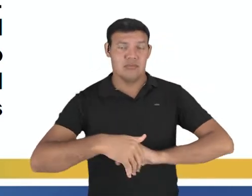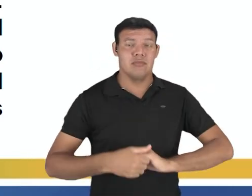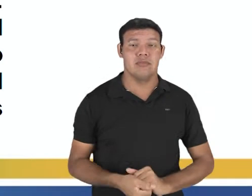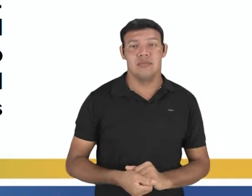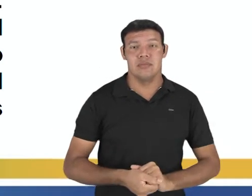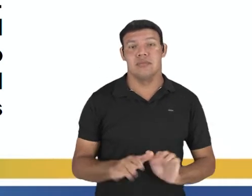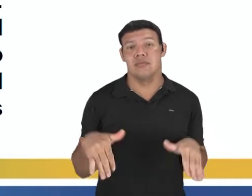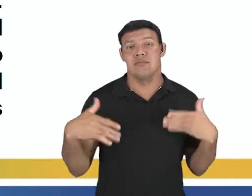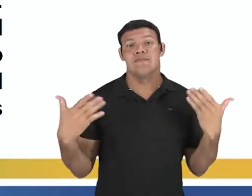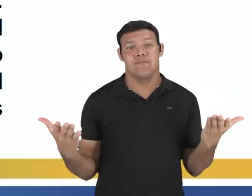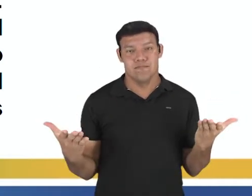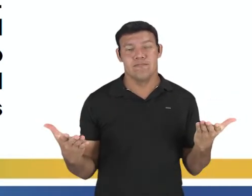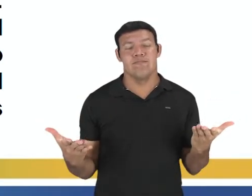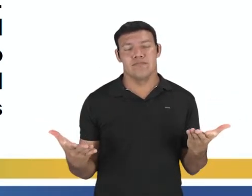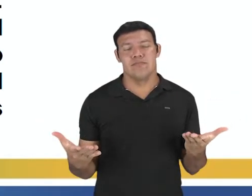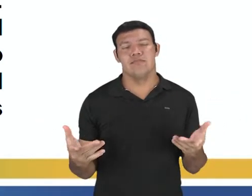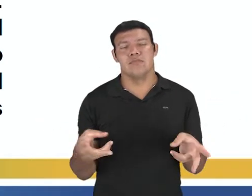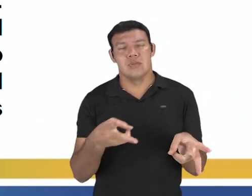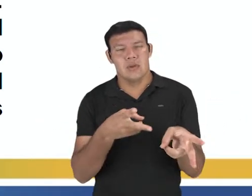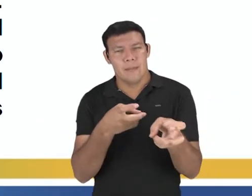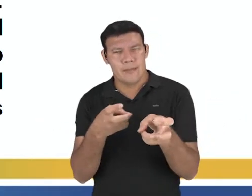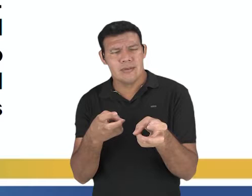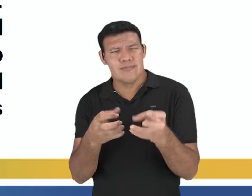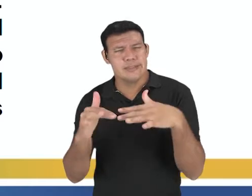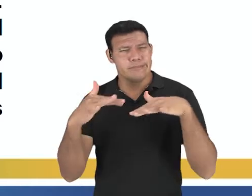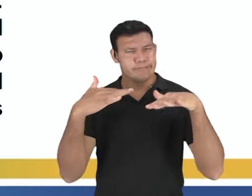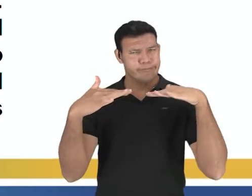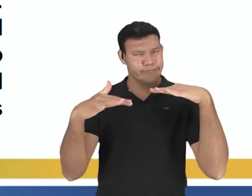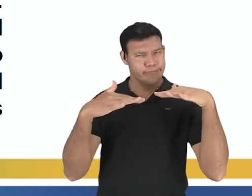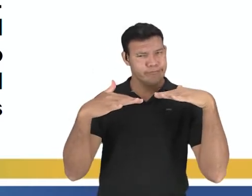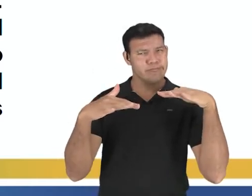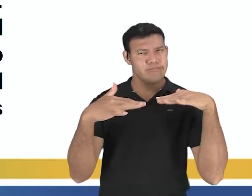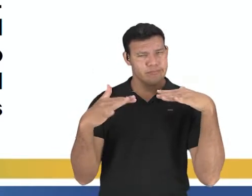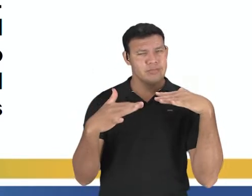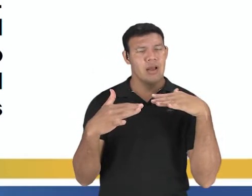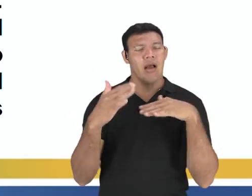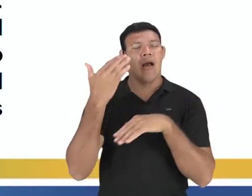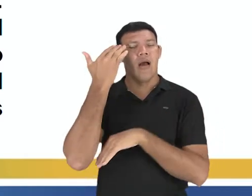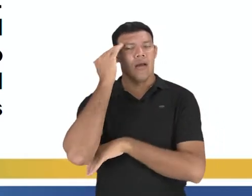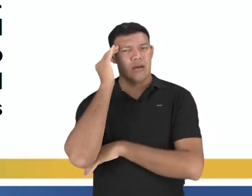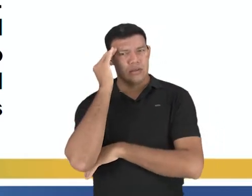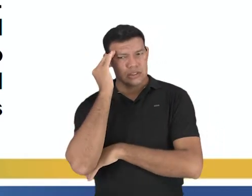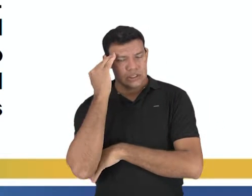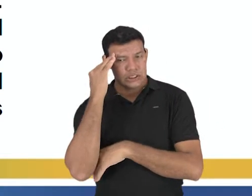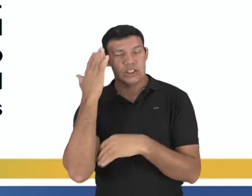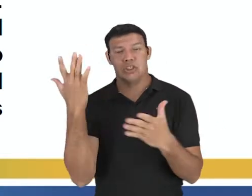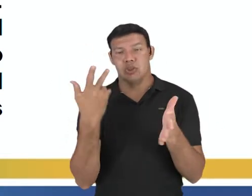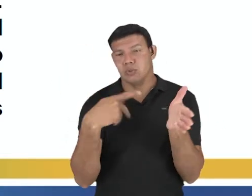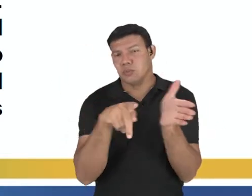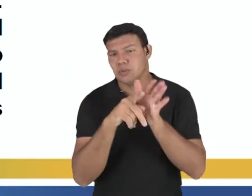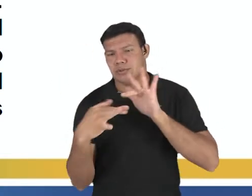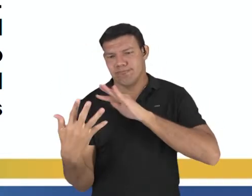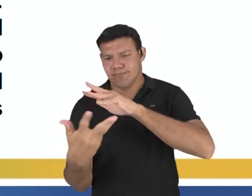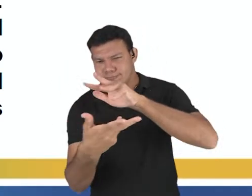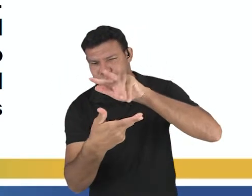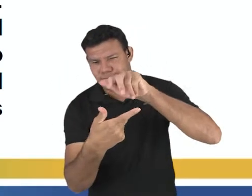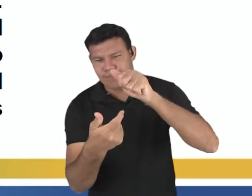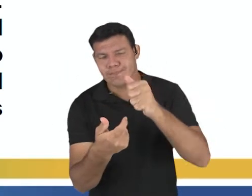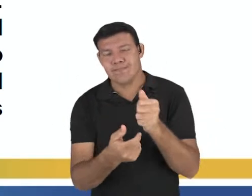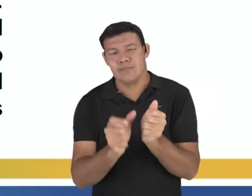Então aquilo é uma questão, é uma dinâmica, né? Uma compreensão de mundo. Quando você se